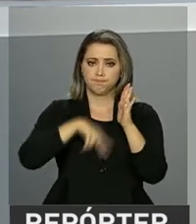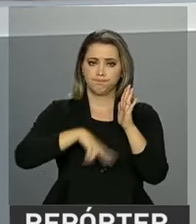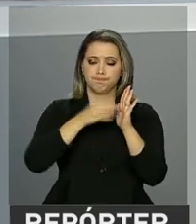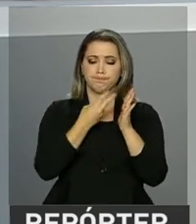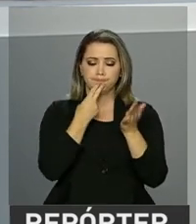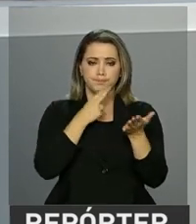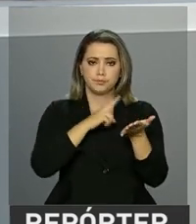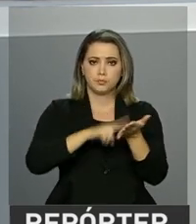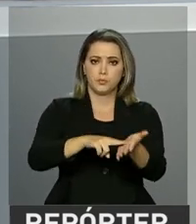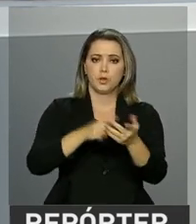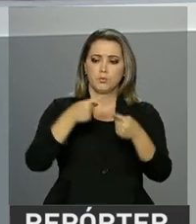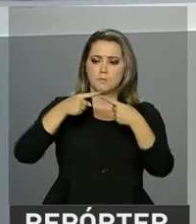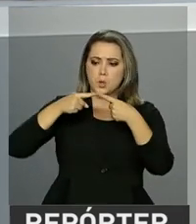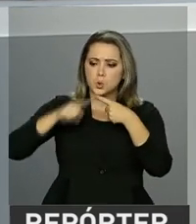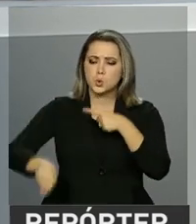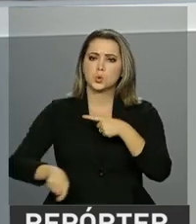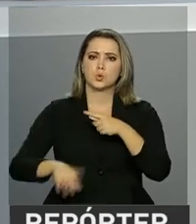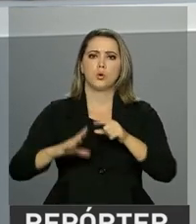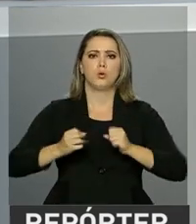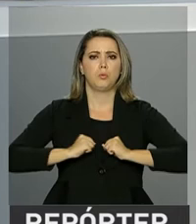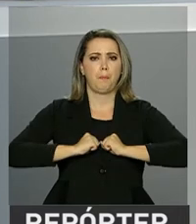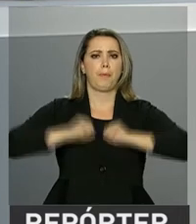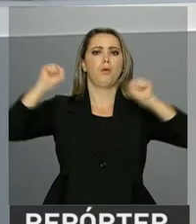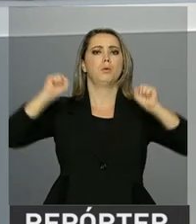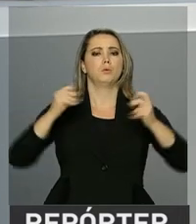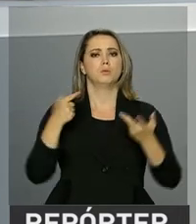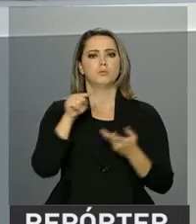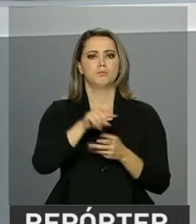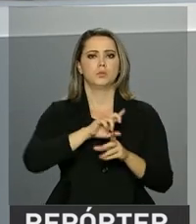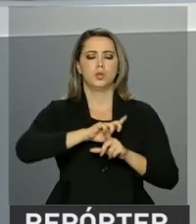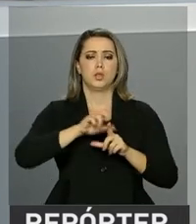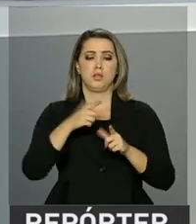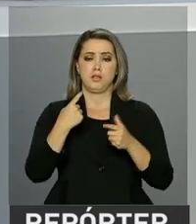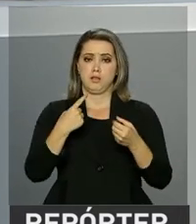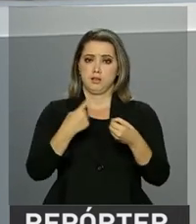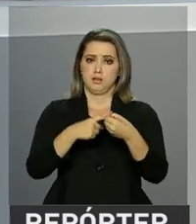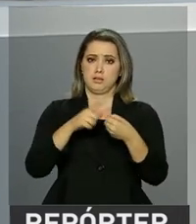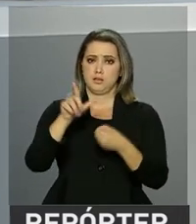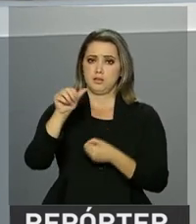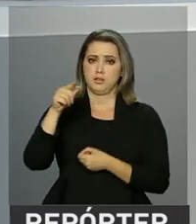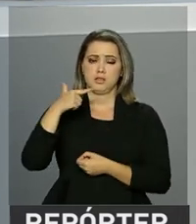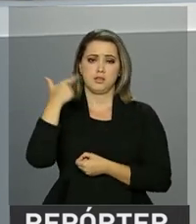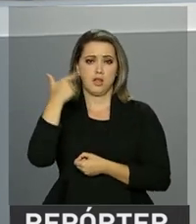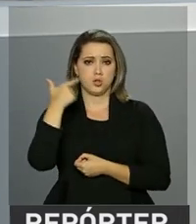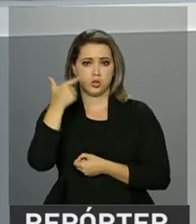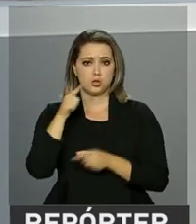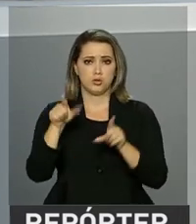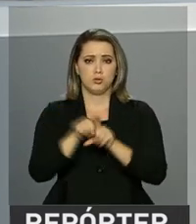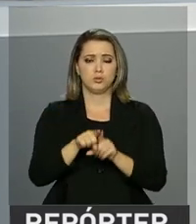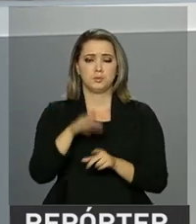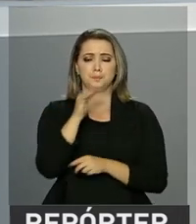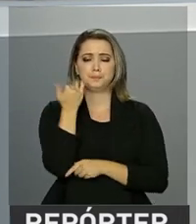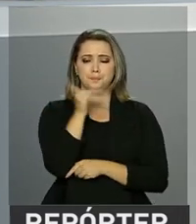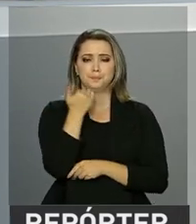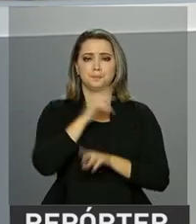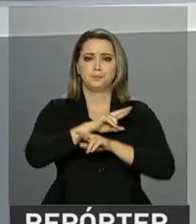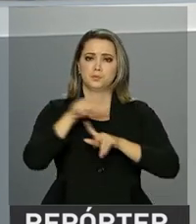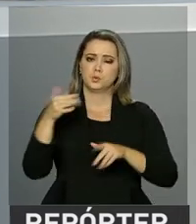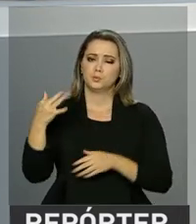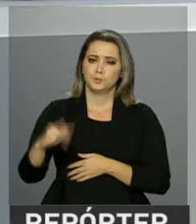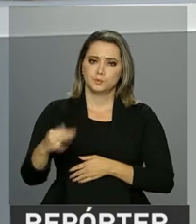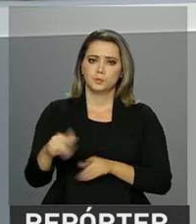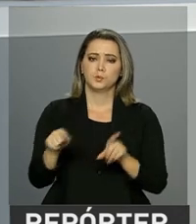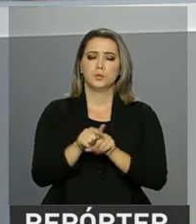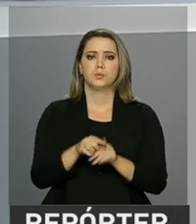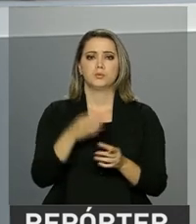sábado em diferentes localidades de londres que deixaram dezenas de vítimas entre mortos e feridos no comunicado o